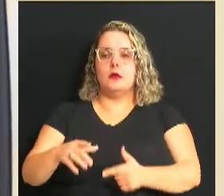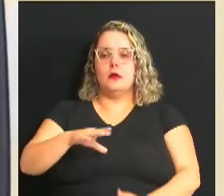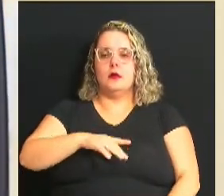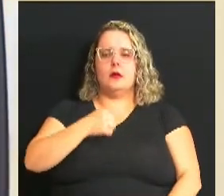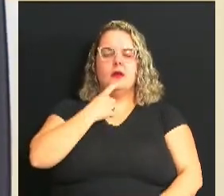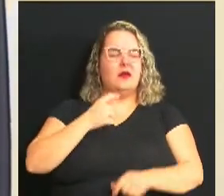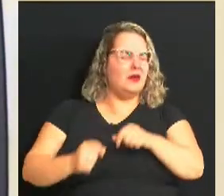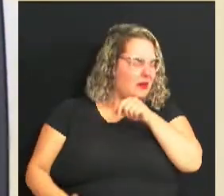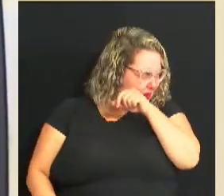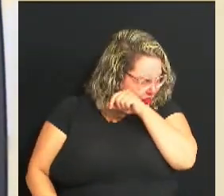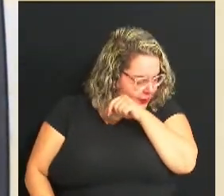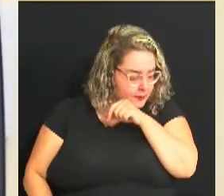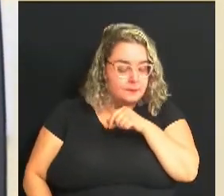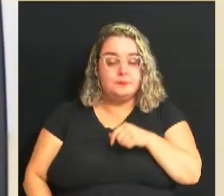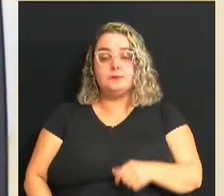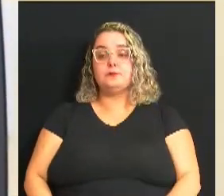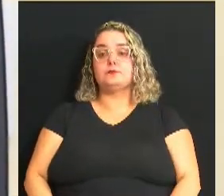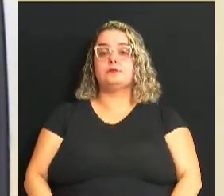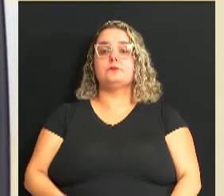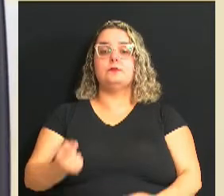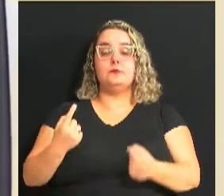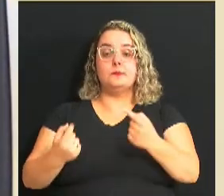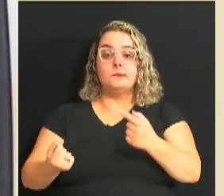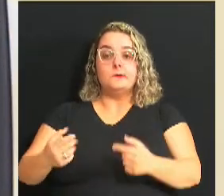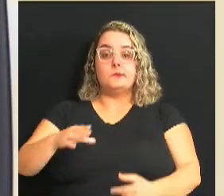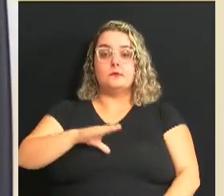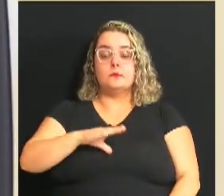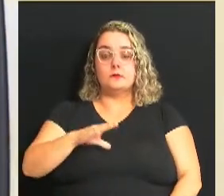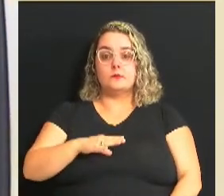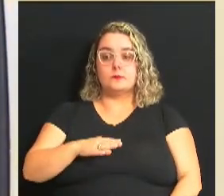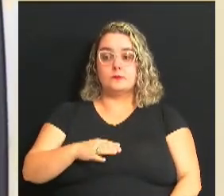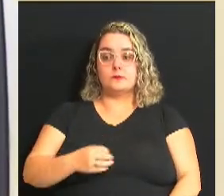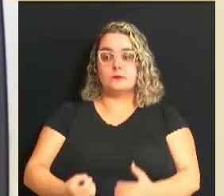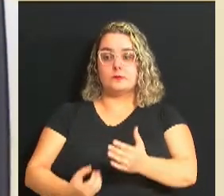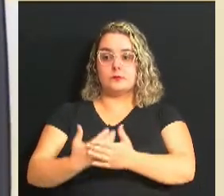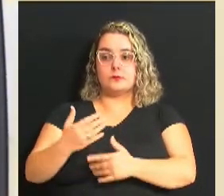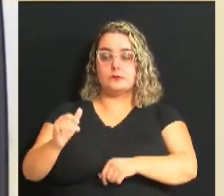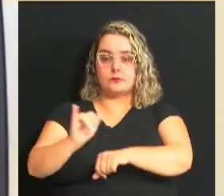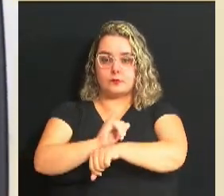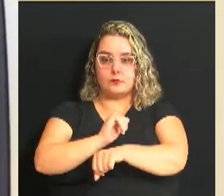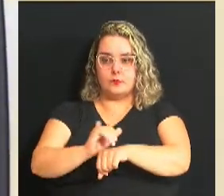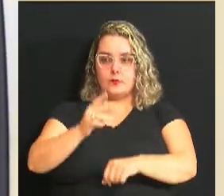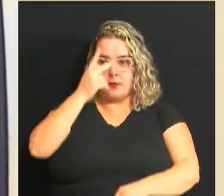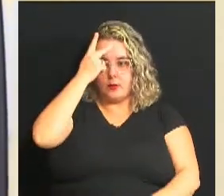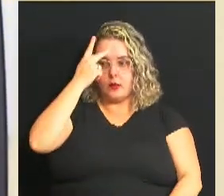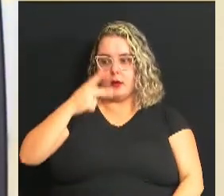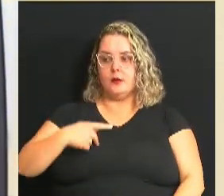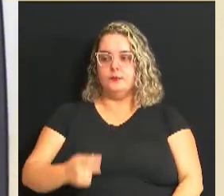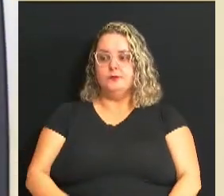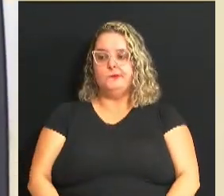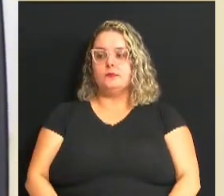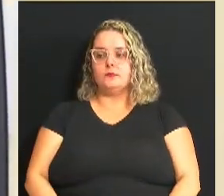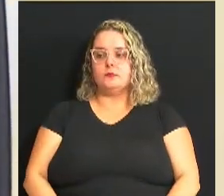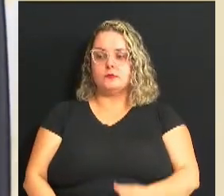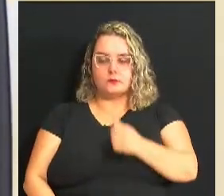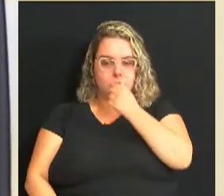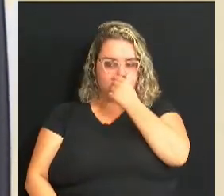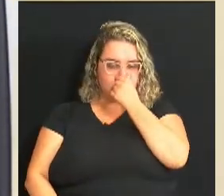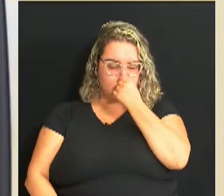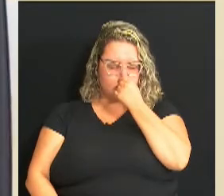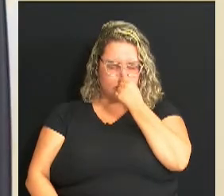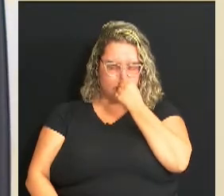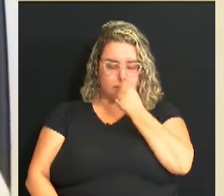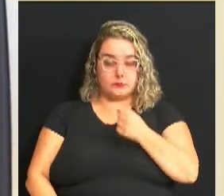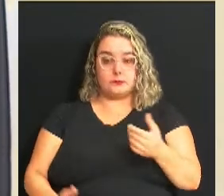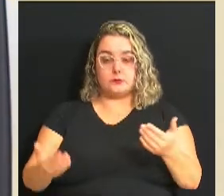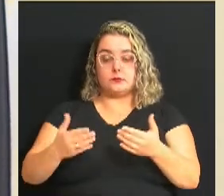desenvolveram ferramentas próprias, e a gente tem que entender como é que é a nossa forma. Então, hoje a gente está tentando dar